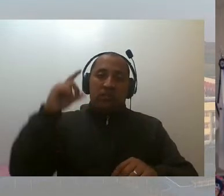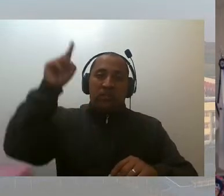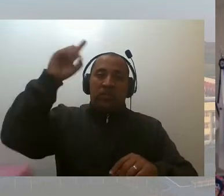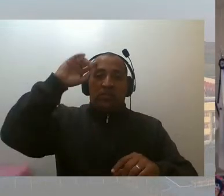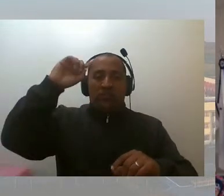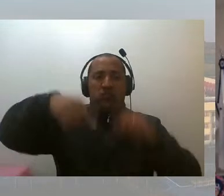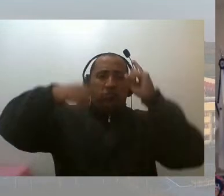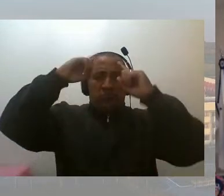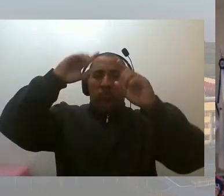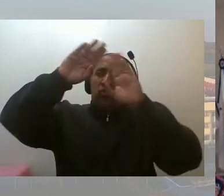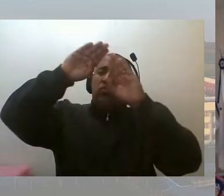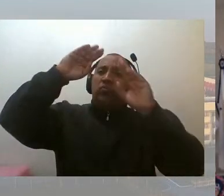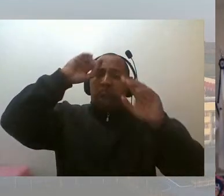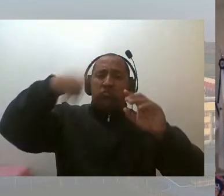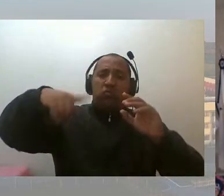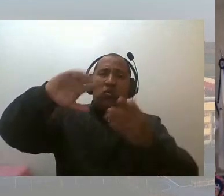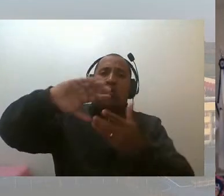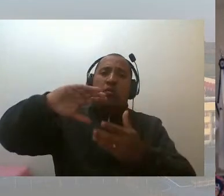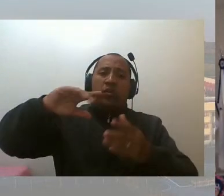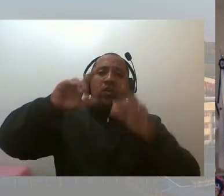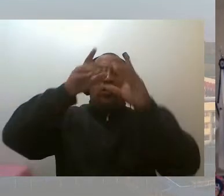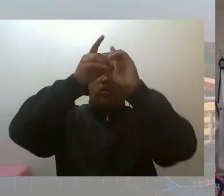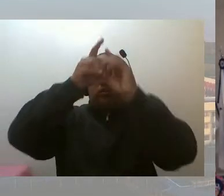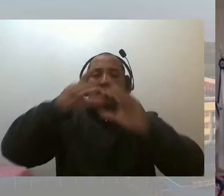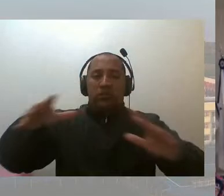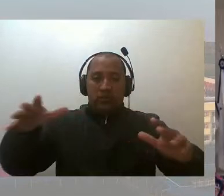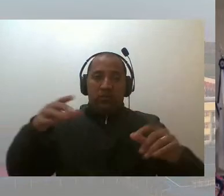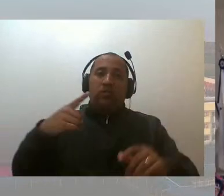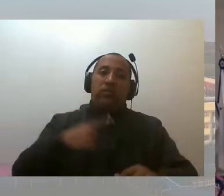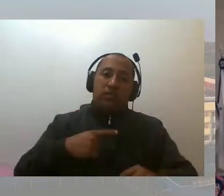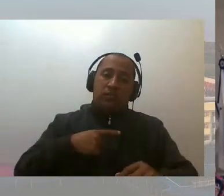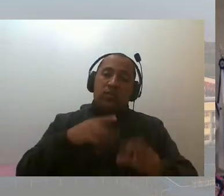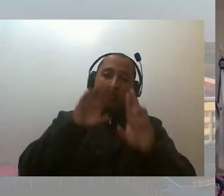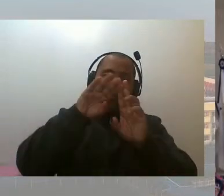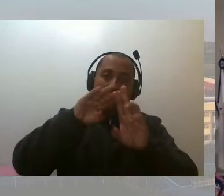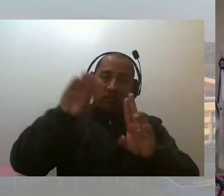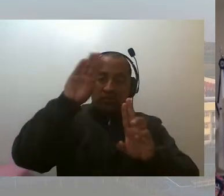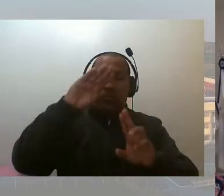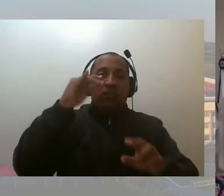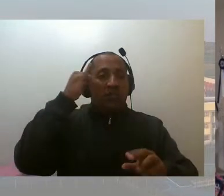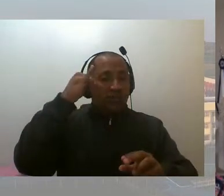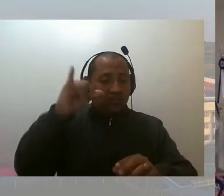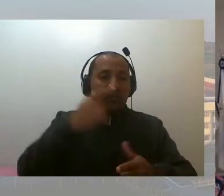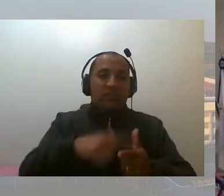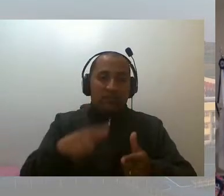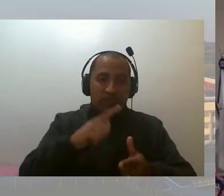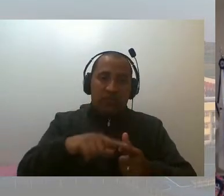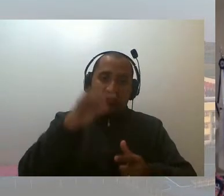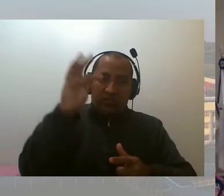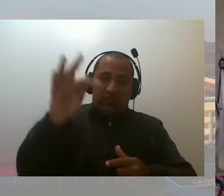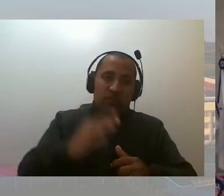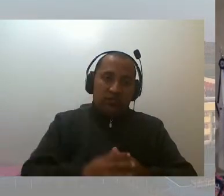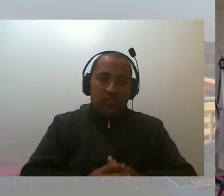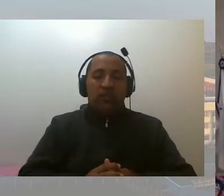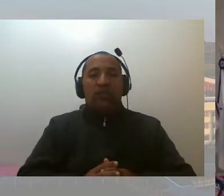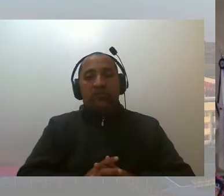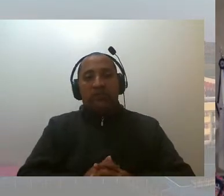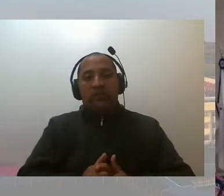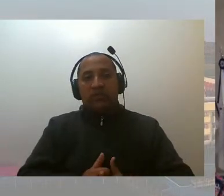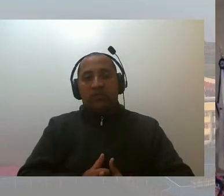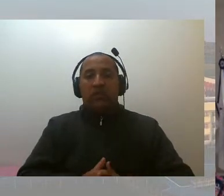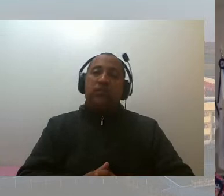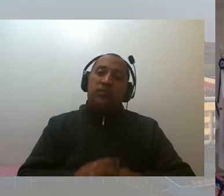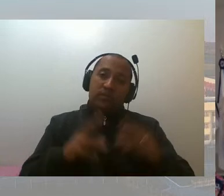de cima para baixo, né? A gente ser democrático quanto Consune, inclusive para evitar problemas futuros, né? E, bom, quanto